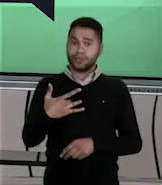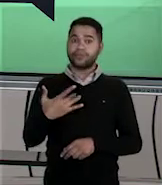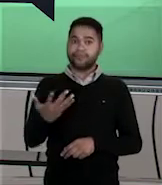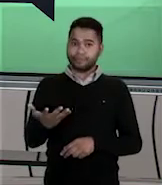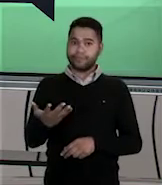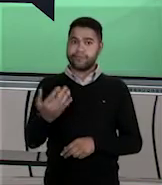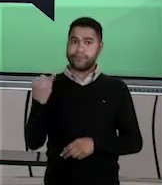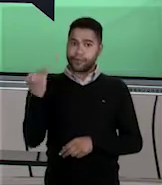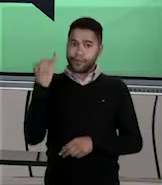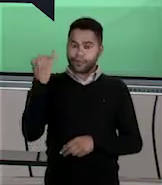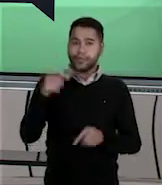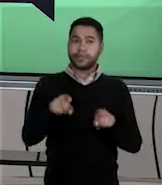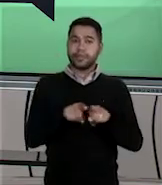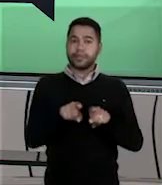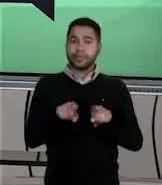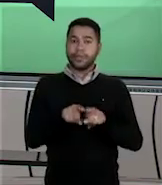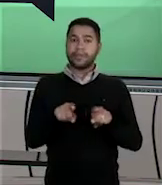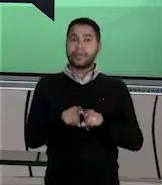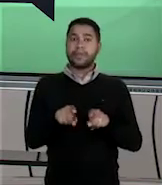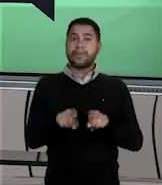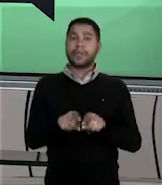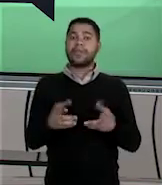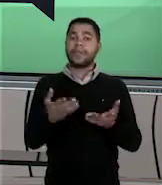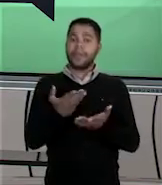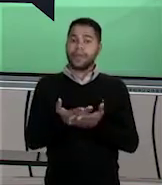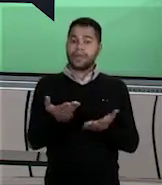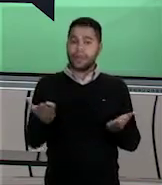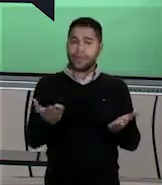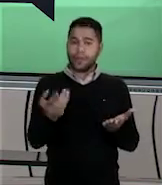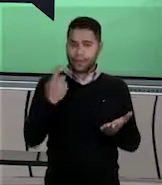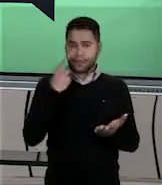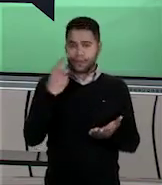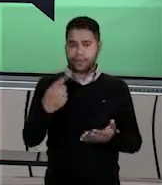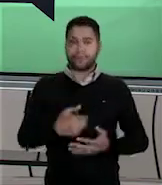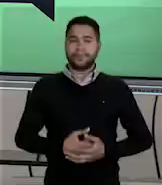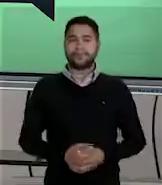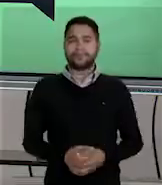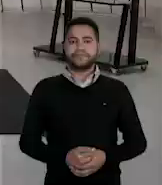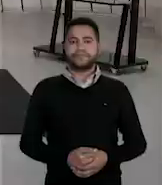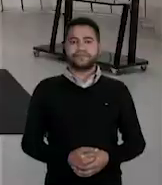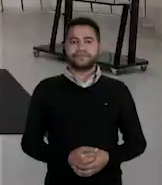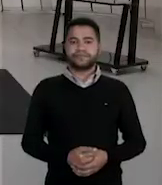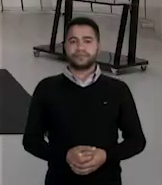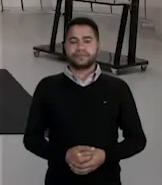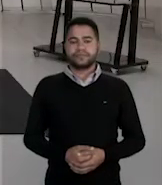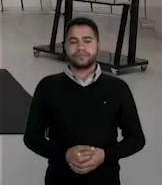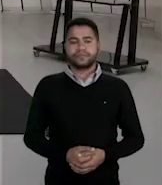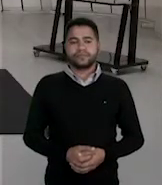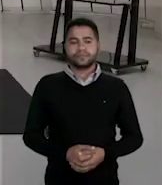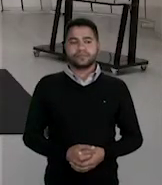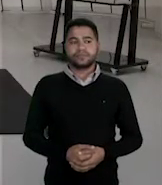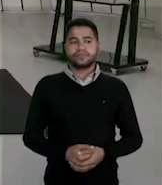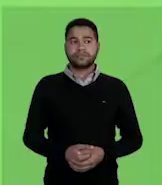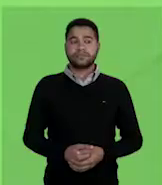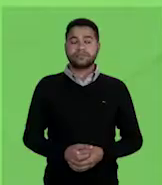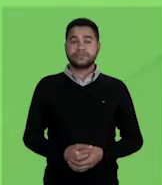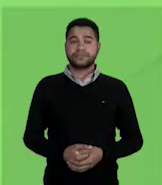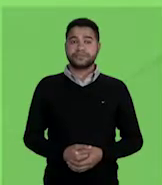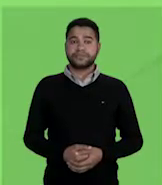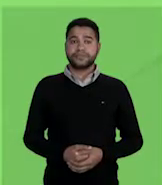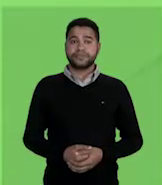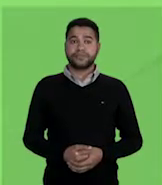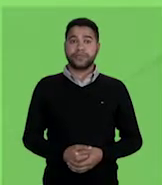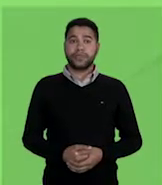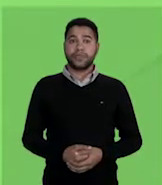higienização. E é o que nós vamos ver na nossa aula de hoje. Então, primeiro, o sistema